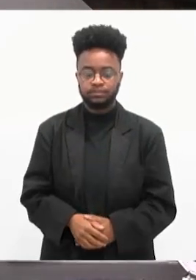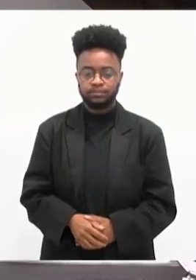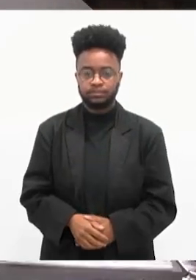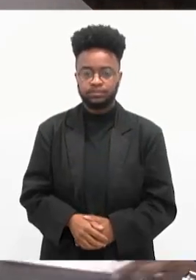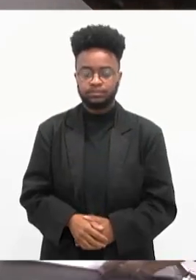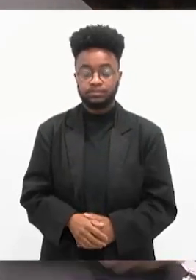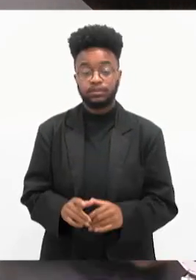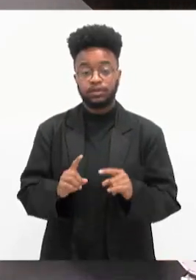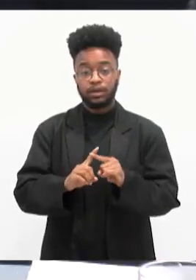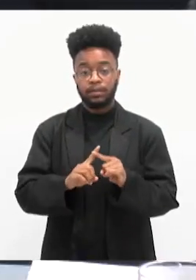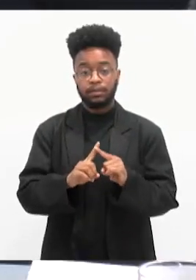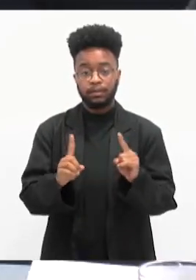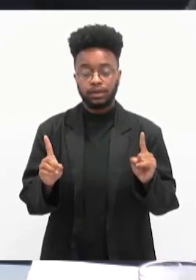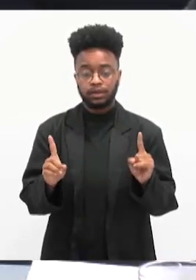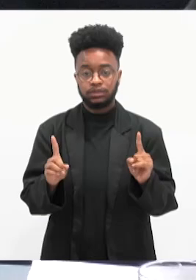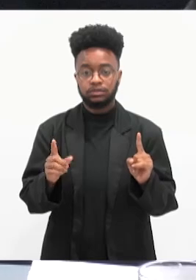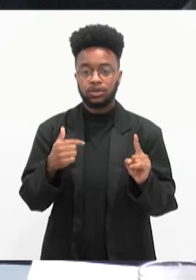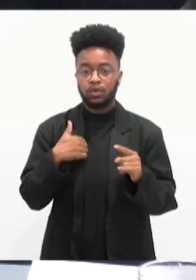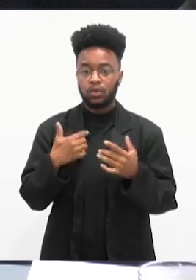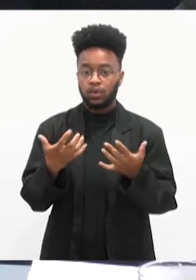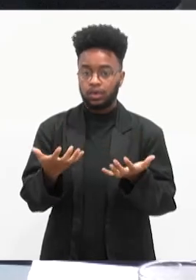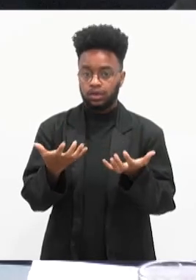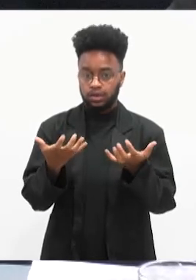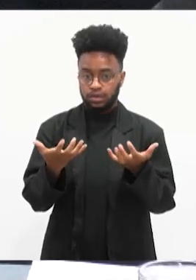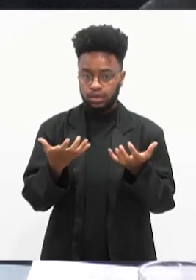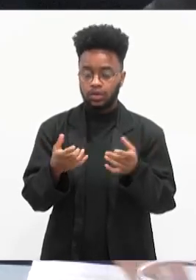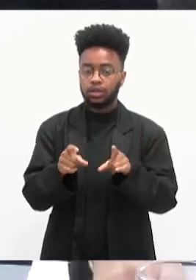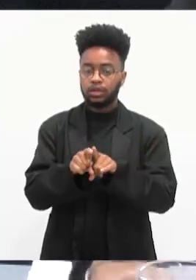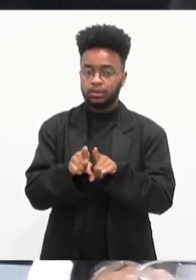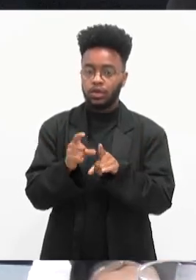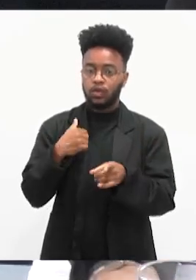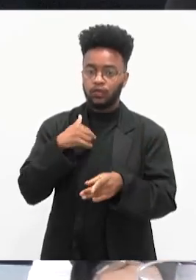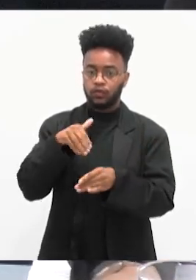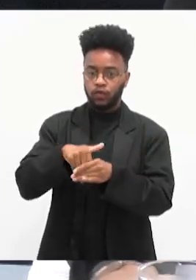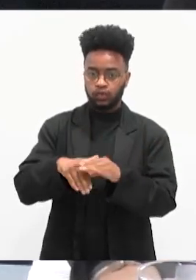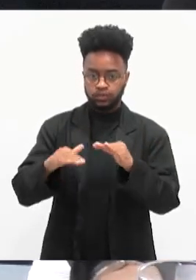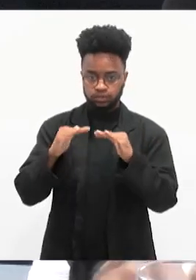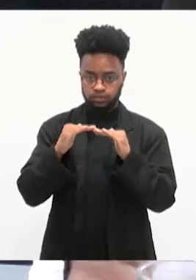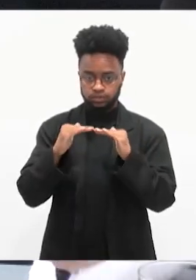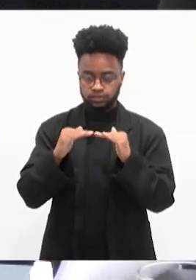Agora, eu gostaria, senhor presidente, e já estou também votando favorável,